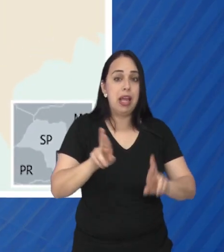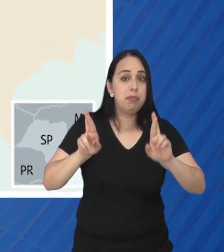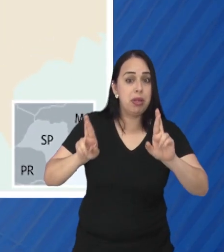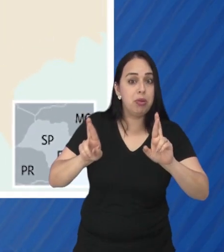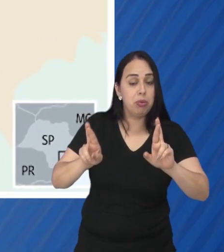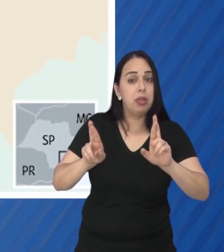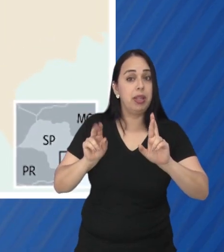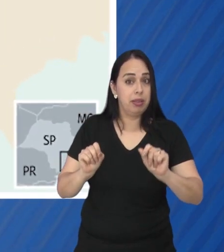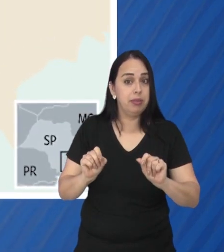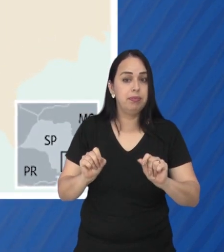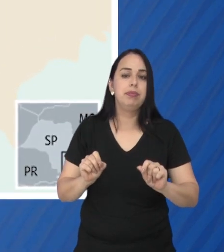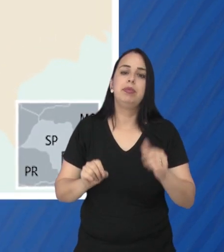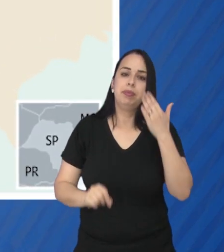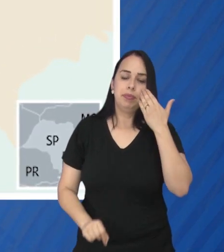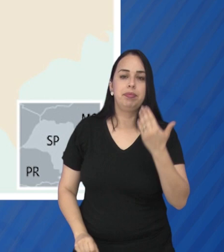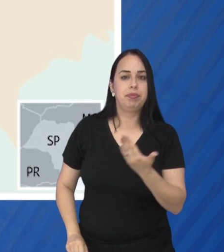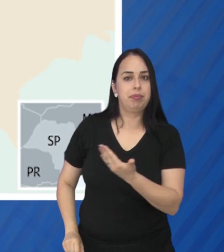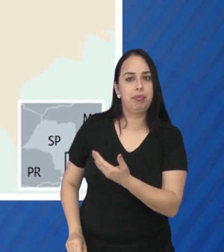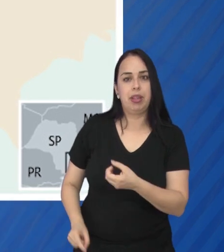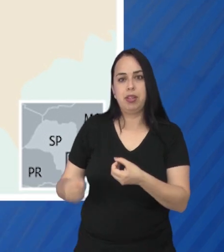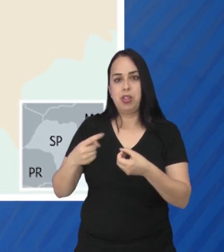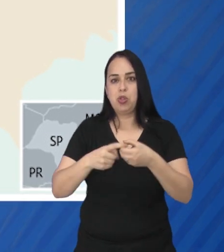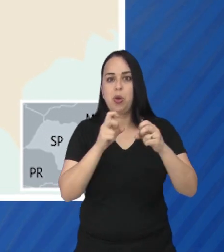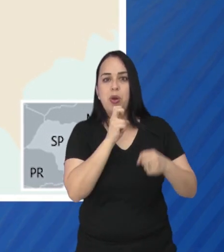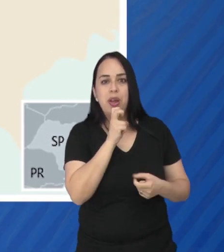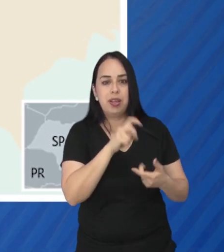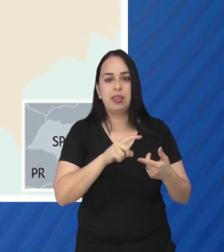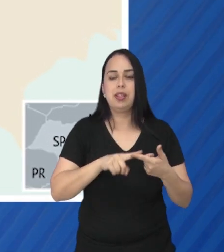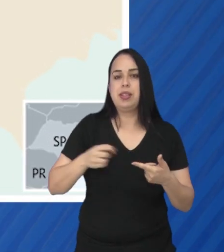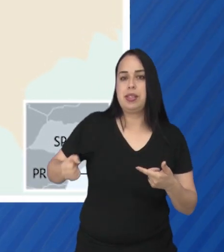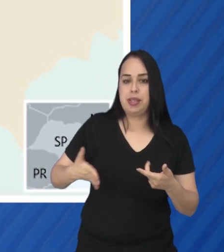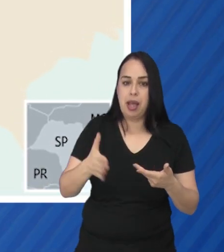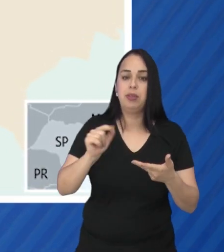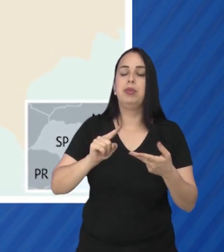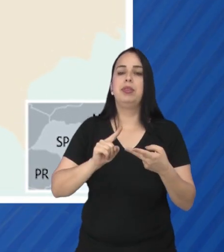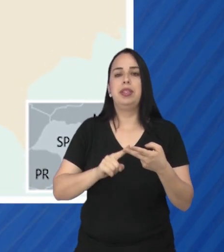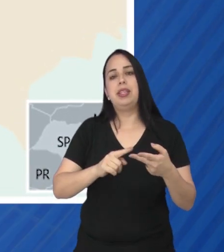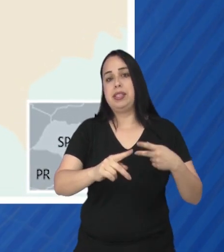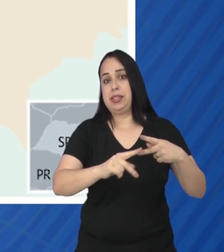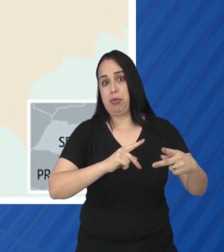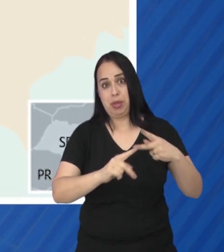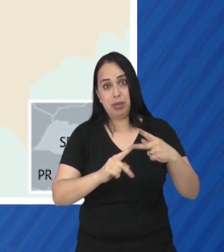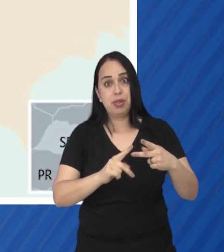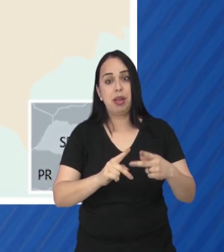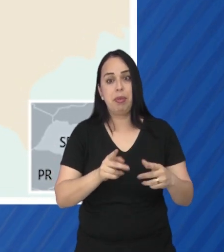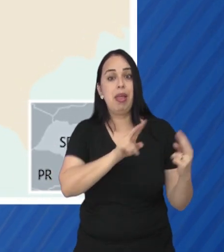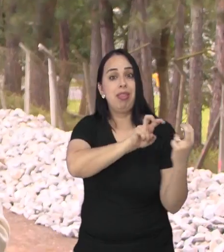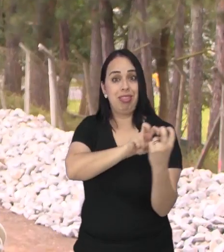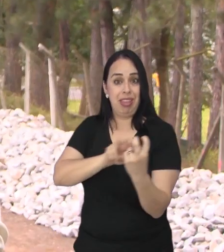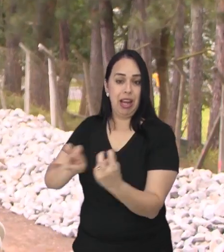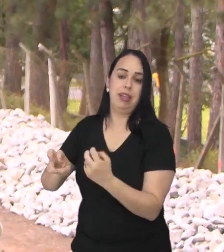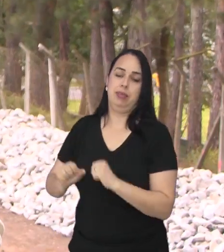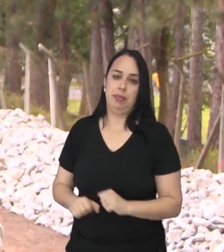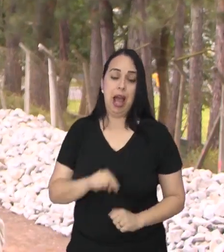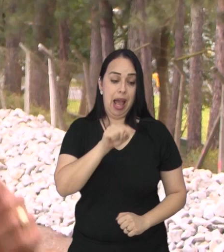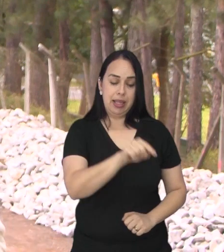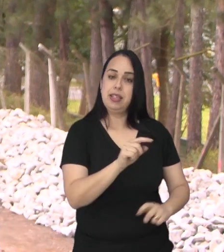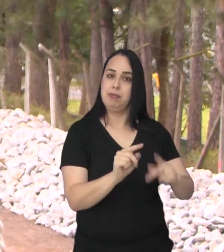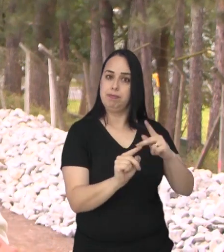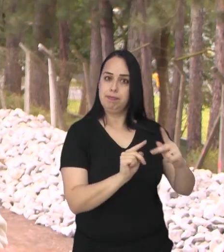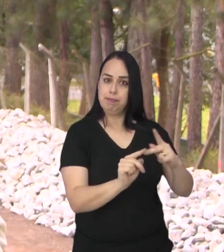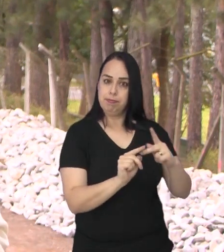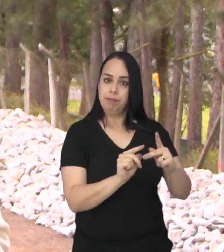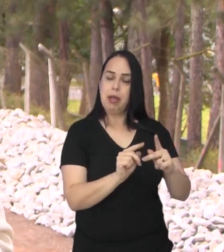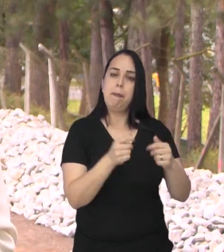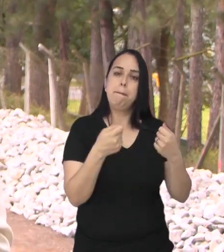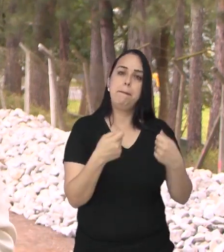é de que o serviço também seja implementado em Sorocaba, Santos e São José dos Campos. O eixo de São José